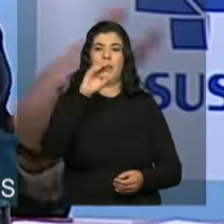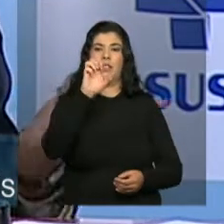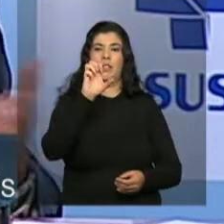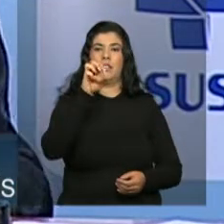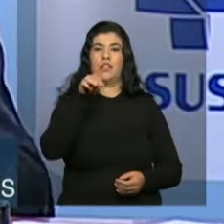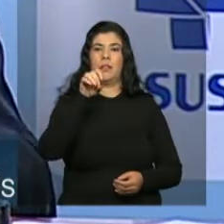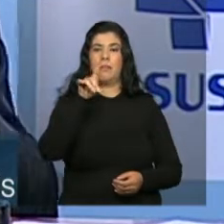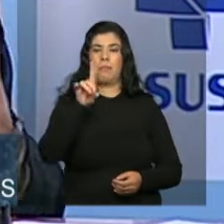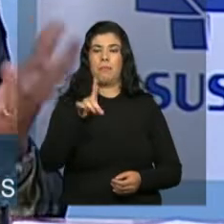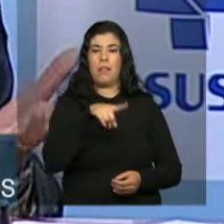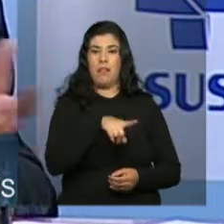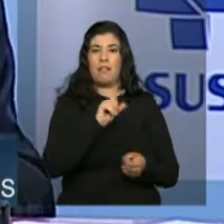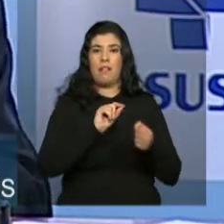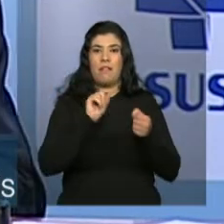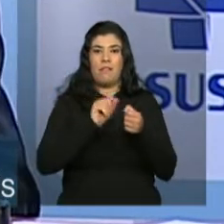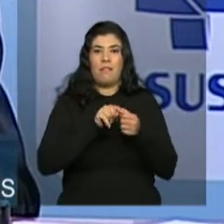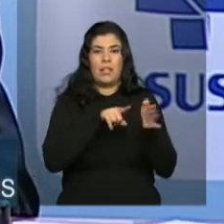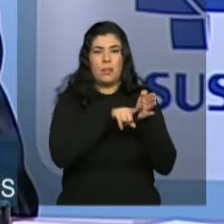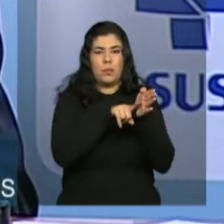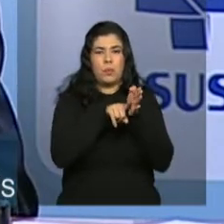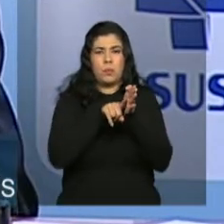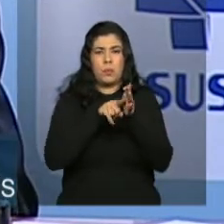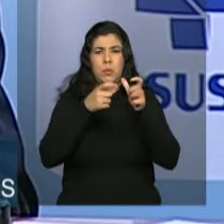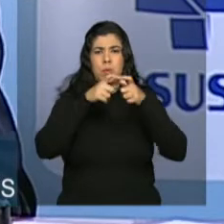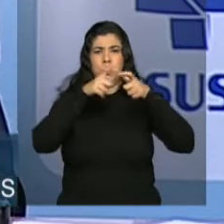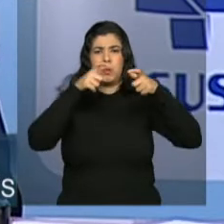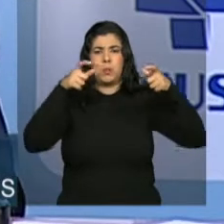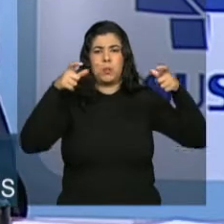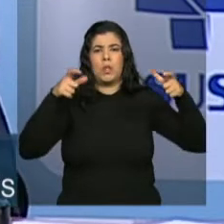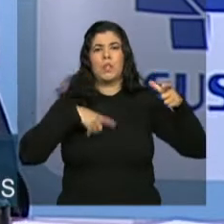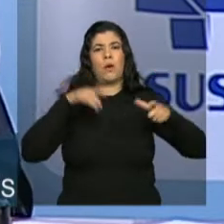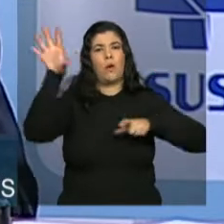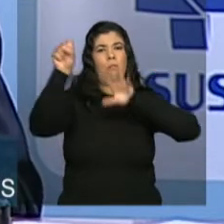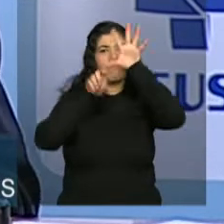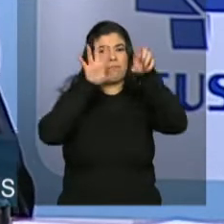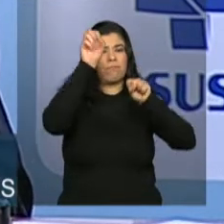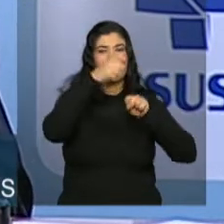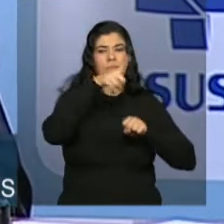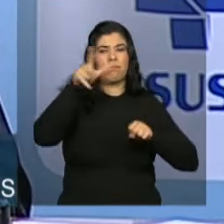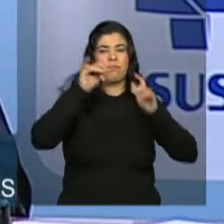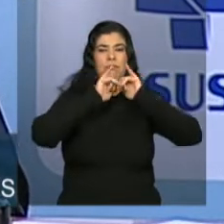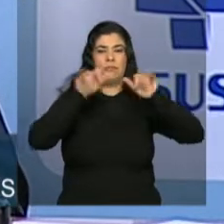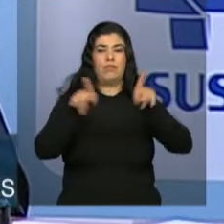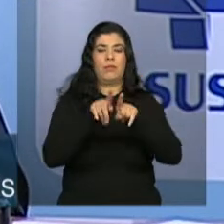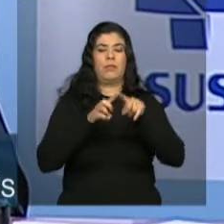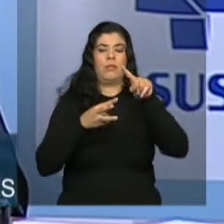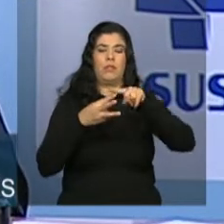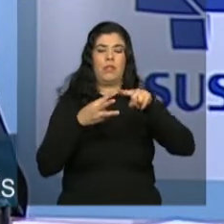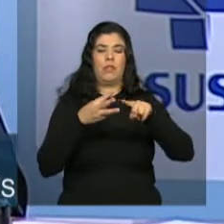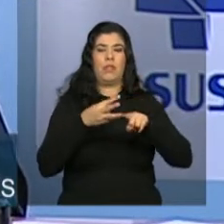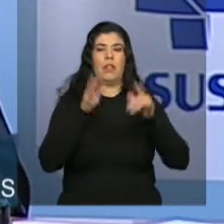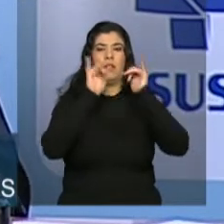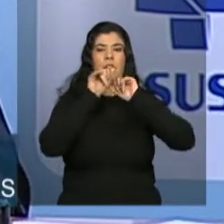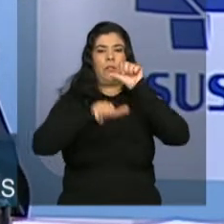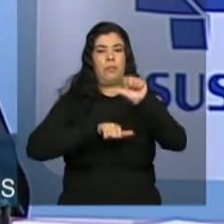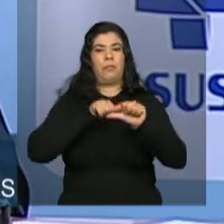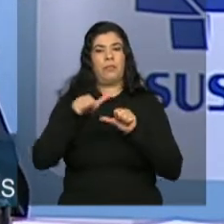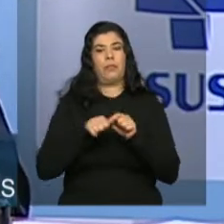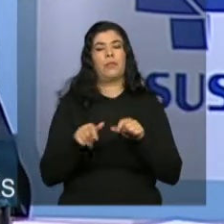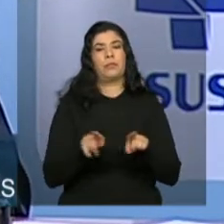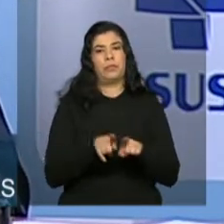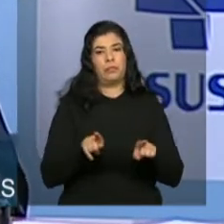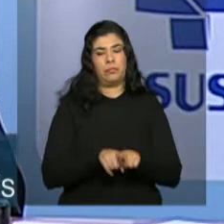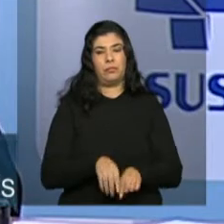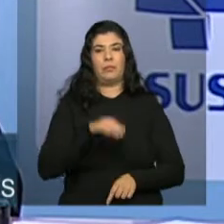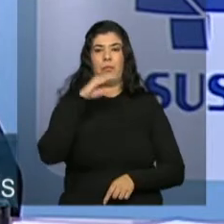pesquisa que é muito maior recebe informações de número maior de fãs Então são as três alterações que a gente produziam né é